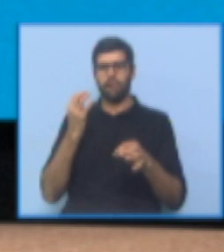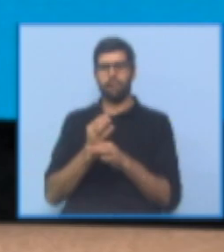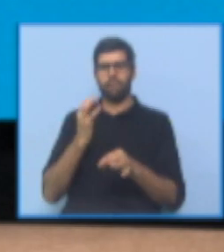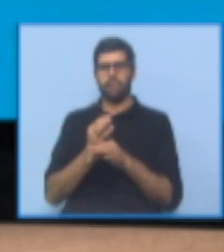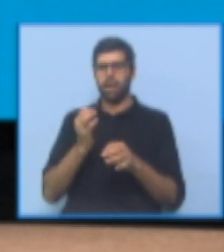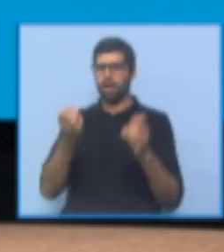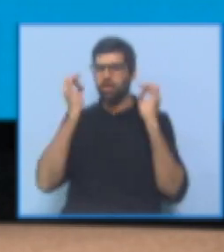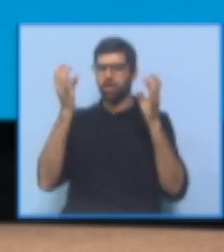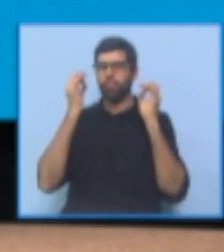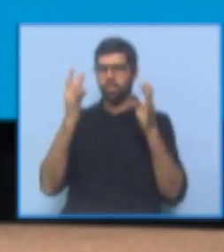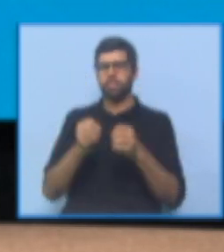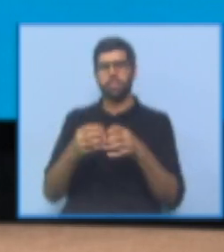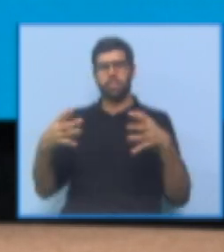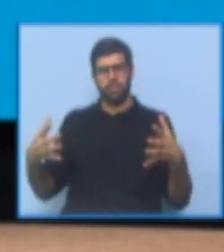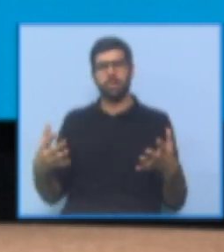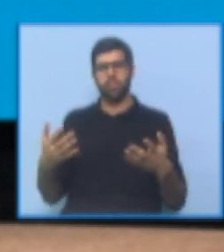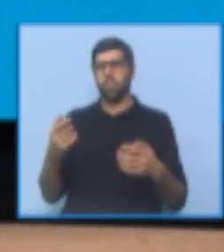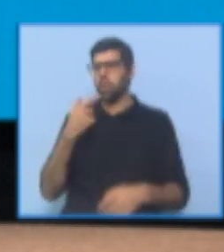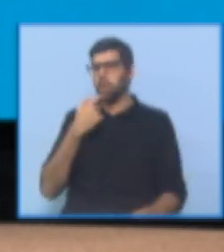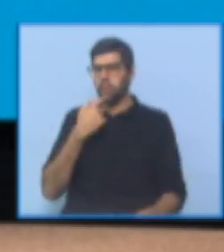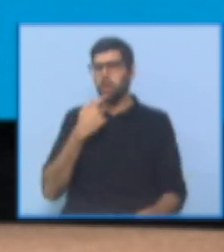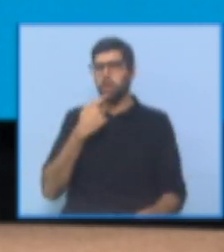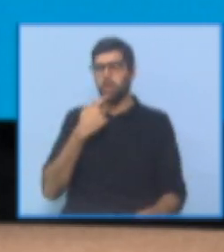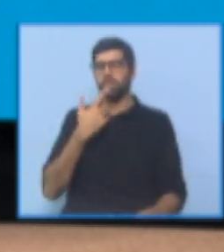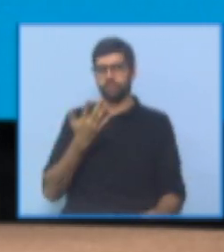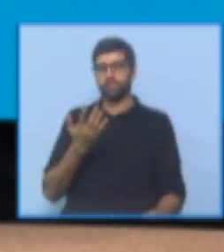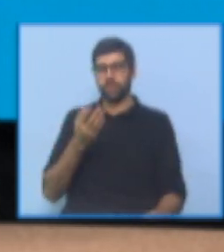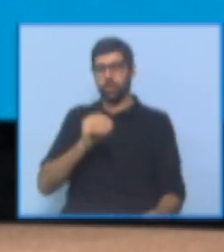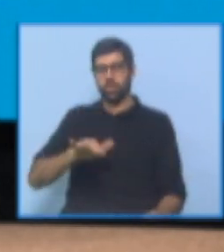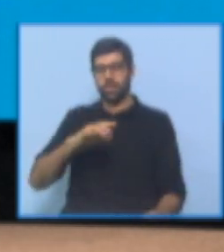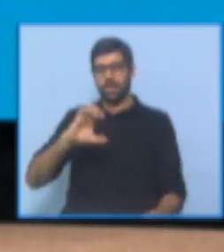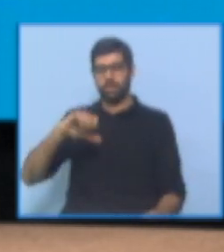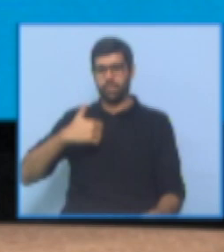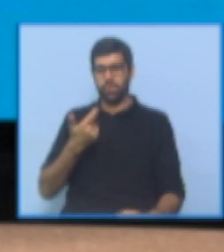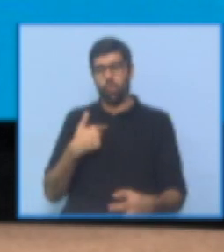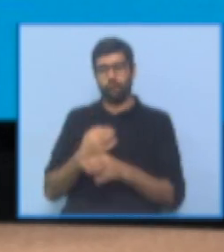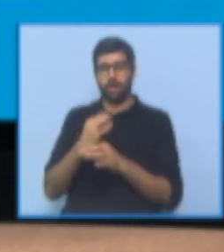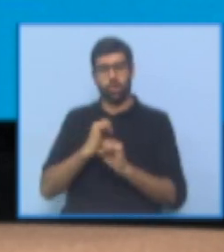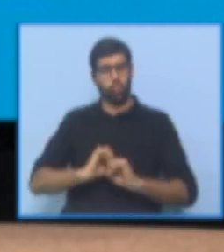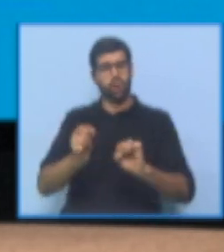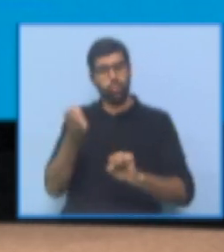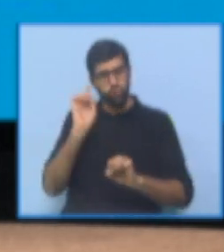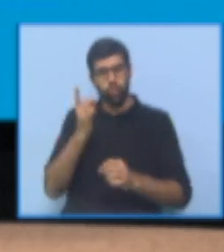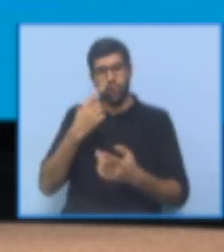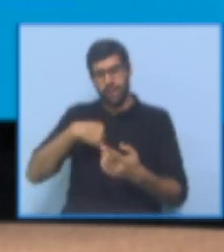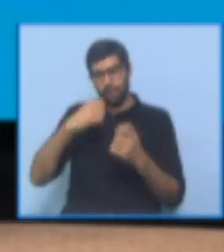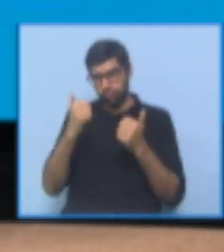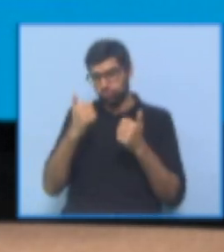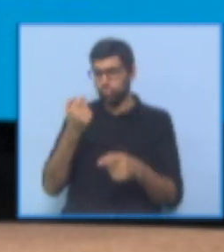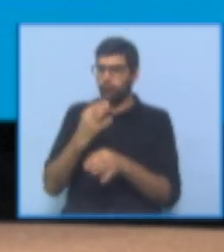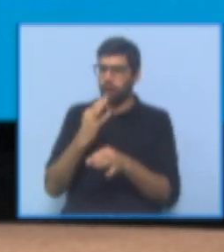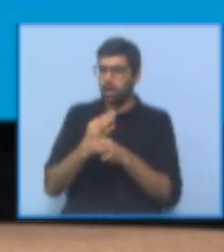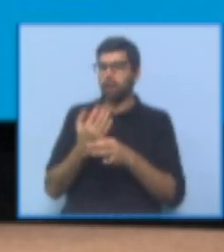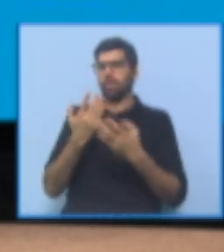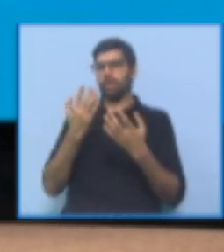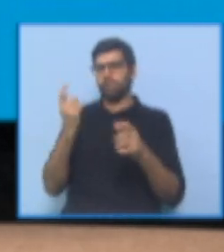e de diversões de uma forma impressionante em Cabo Verde, sobretudo onde eu estou. Não tenho nada contra as festas, pelo contrário, quer dizer, é bom nós festejarmos e é bom haver